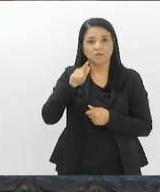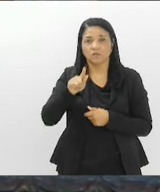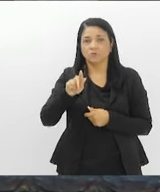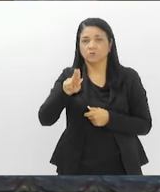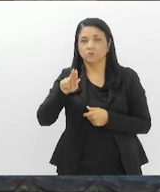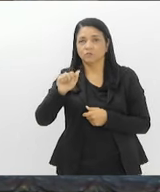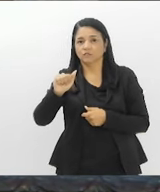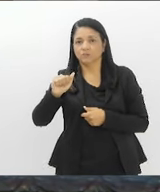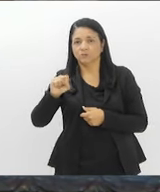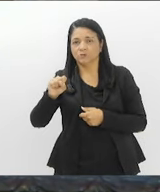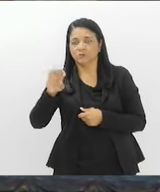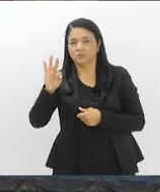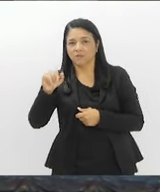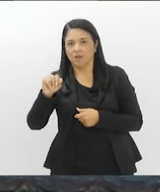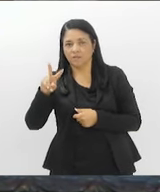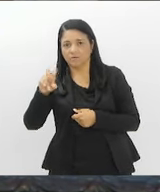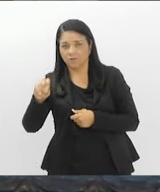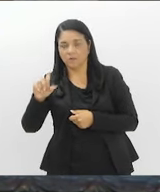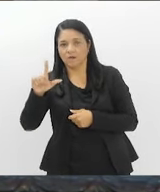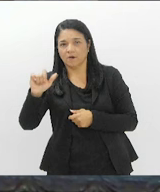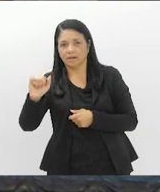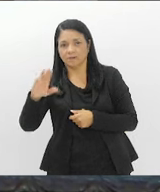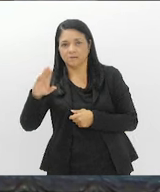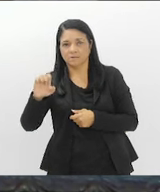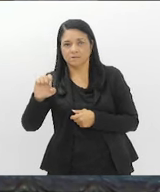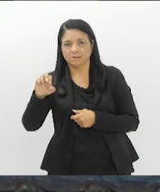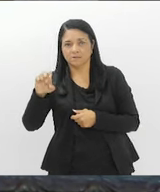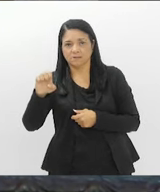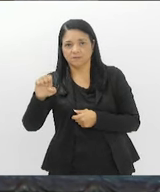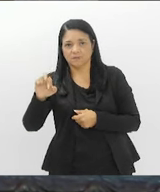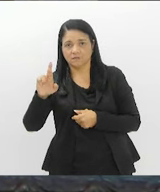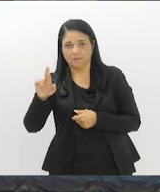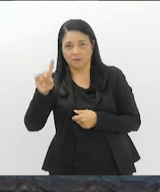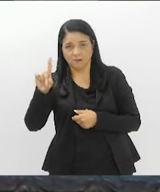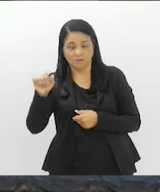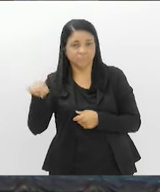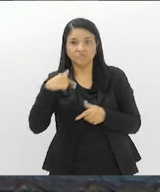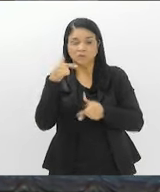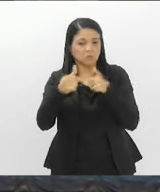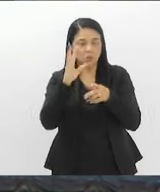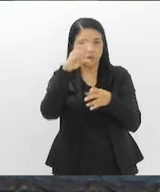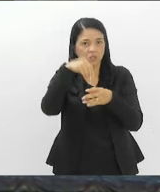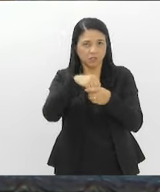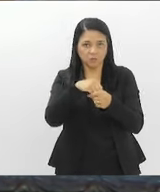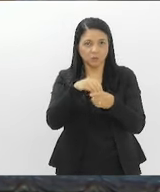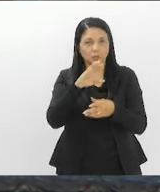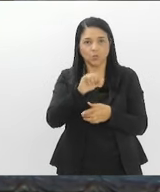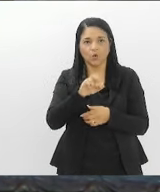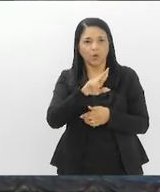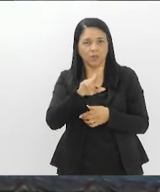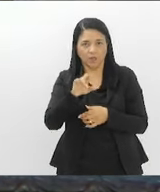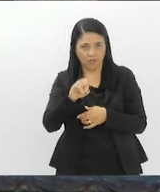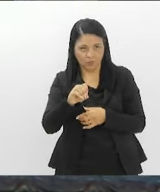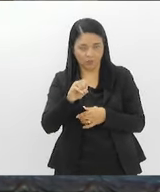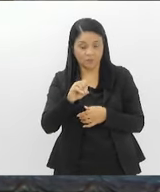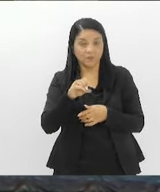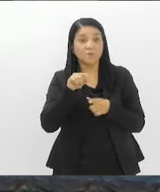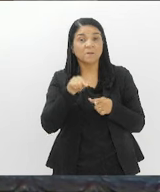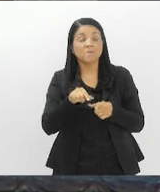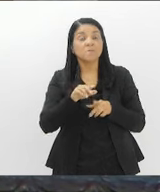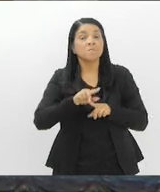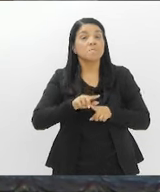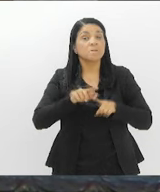Lacerda. Gustavo de Lacerda não trabalhou no Correio da Manhã de Edmundo Bittencourt, mas